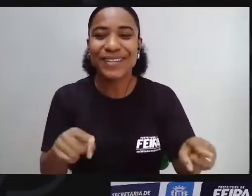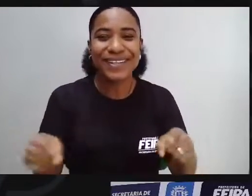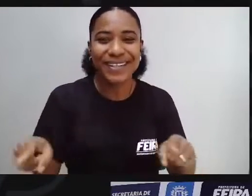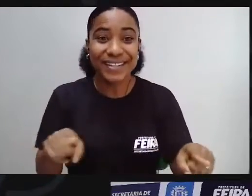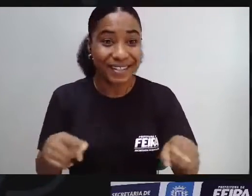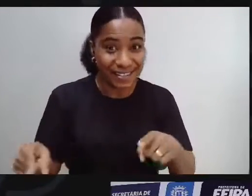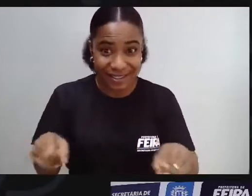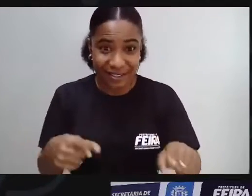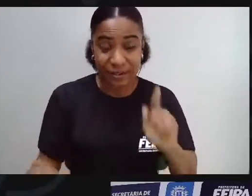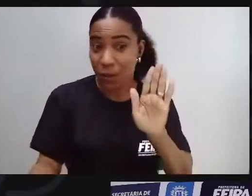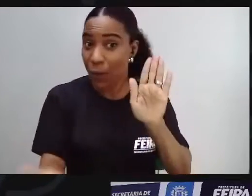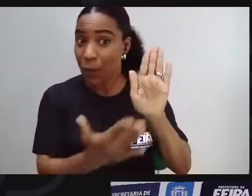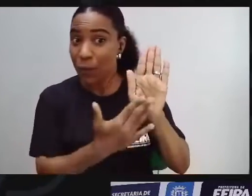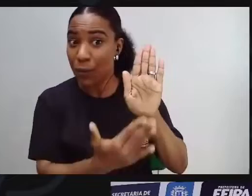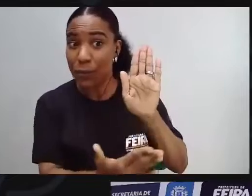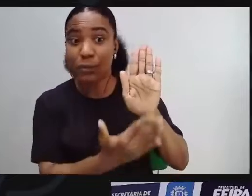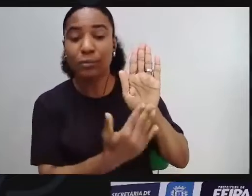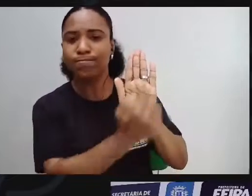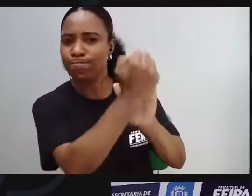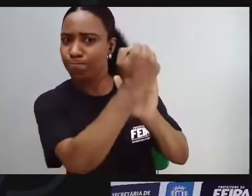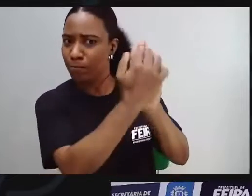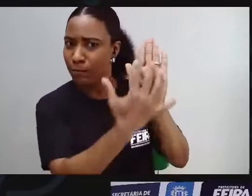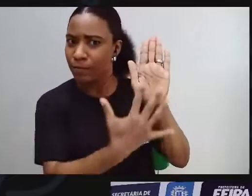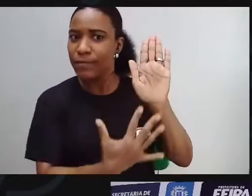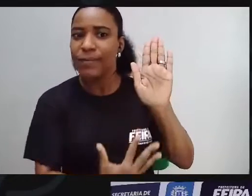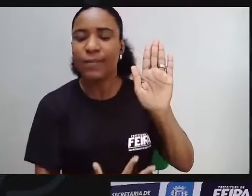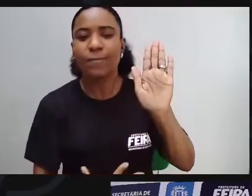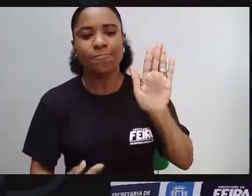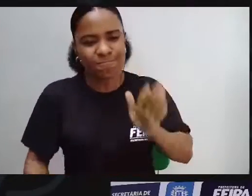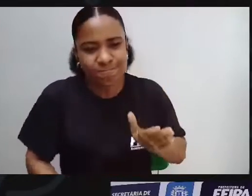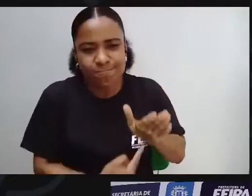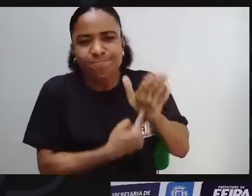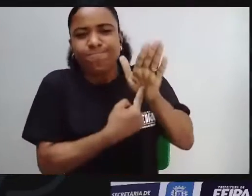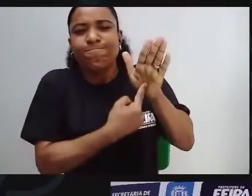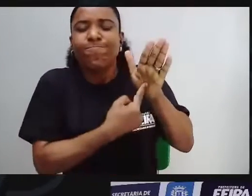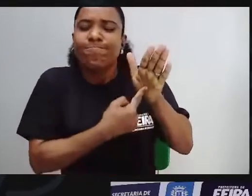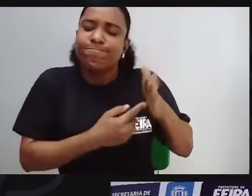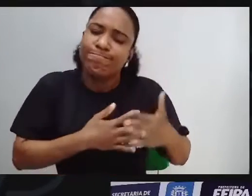procurar evitar para falar ao coração